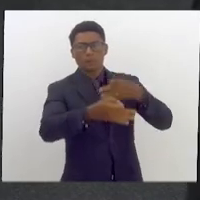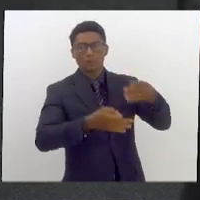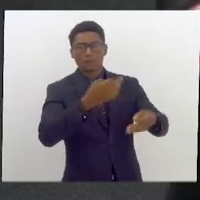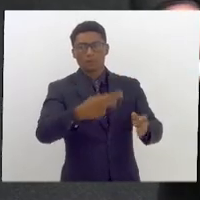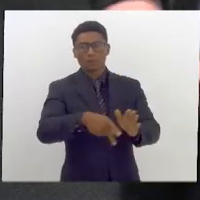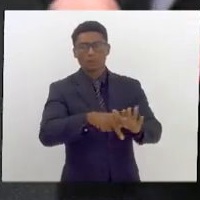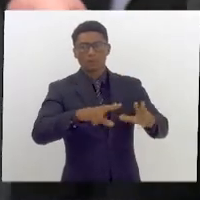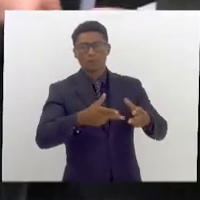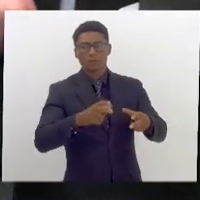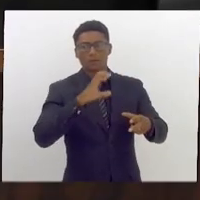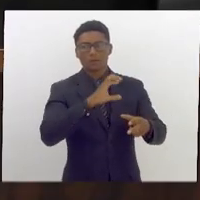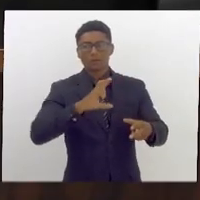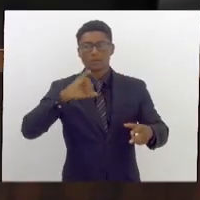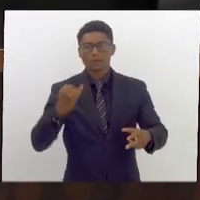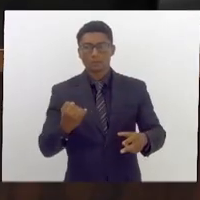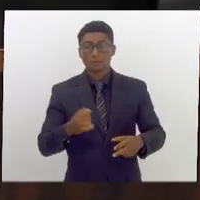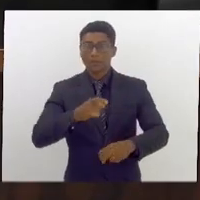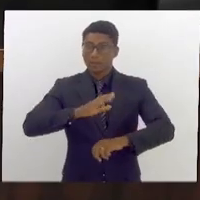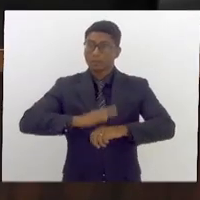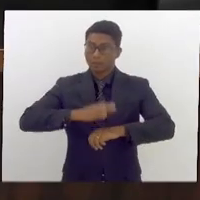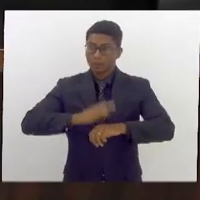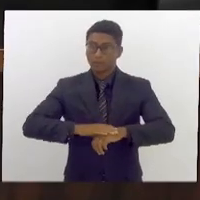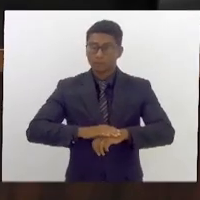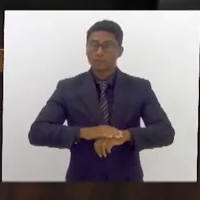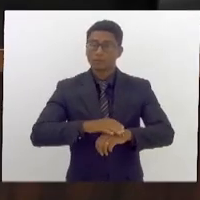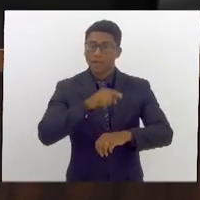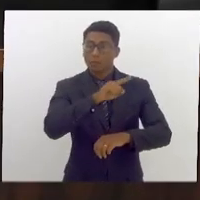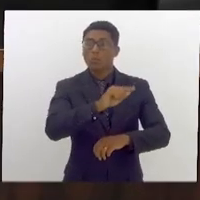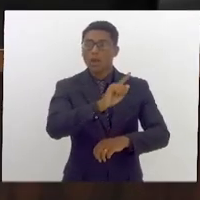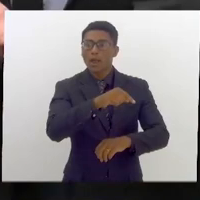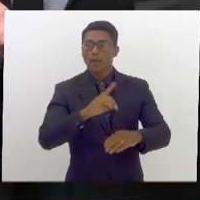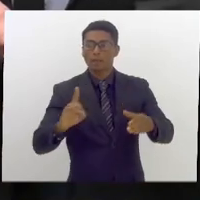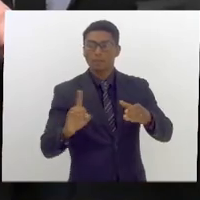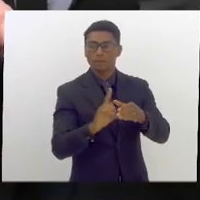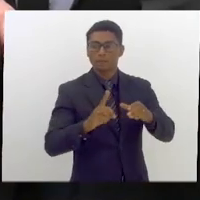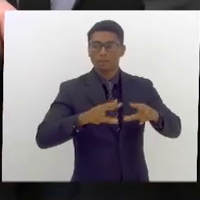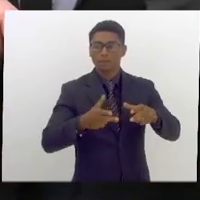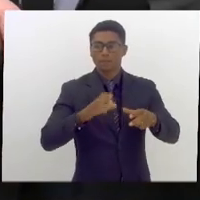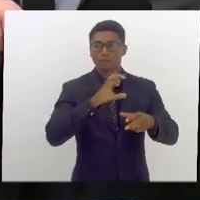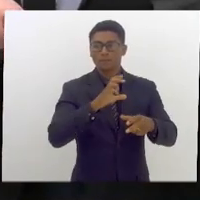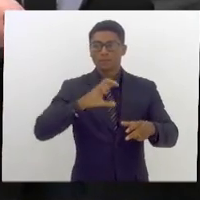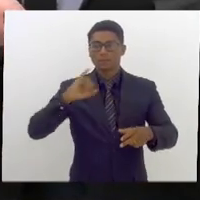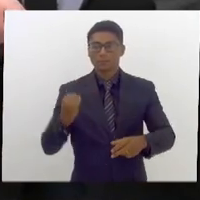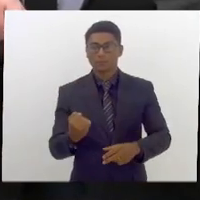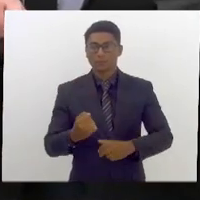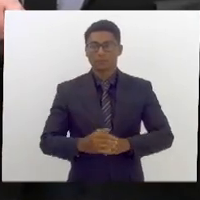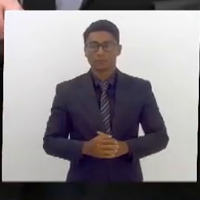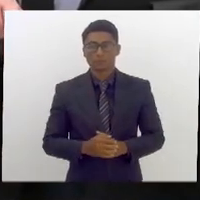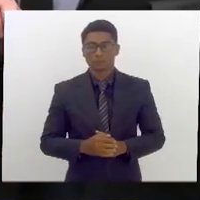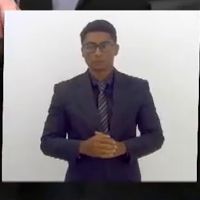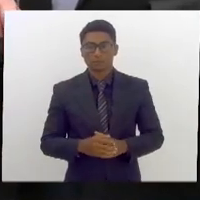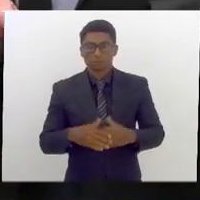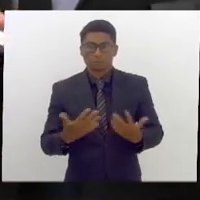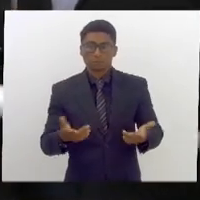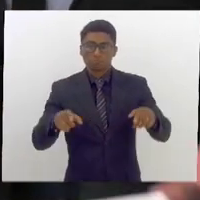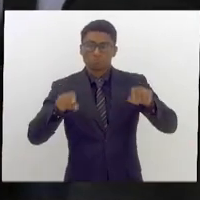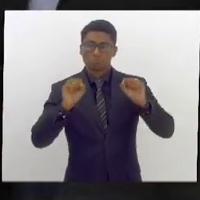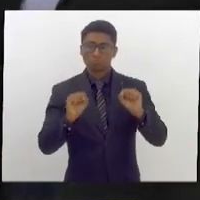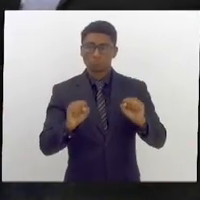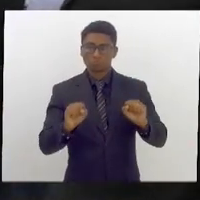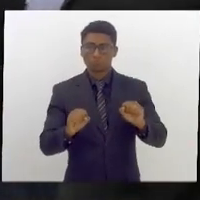CCJ? Mas ele é membro da CCJ. Se ele é membro da CCJ, ele pode ser nomeado ad